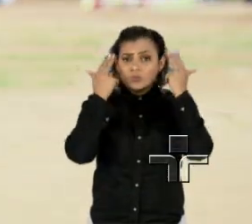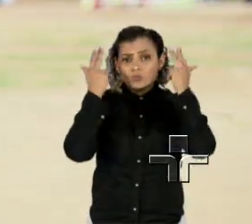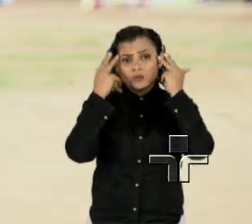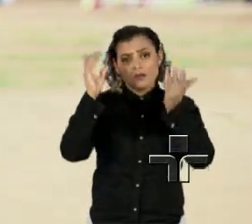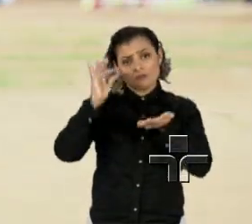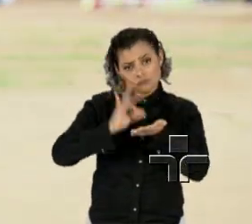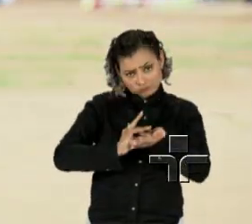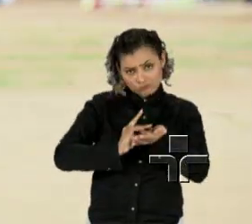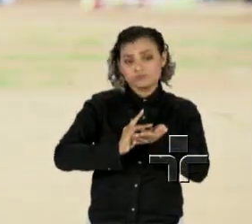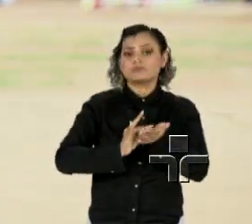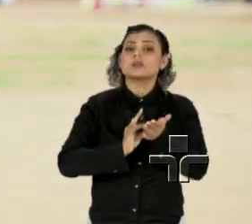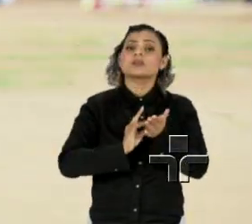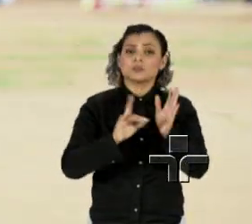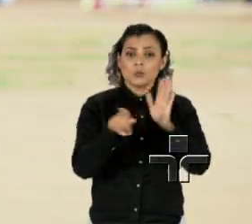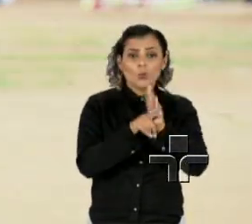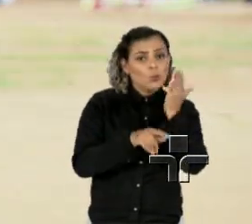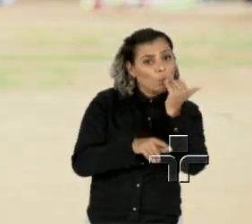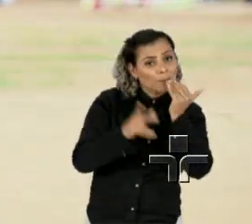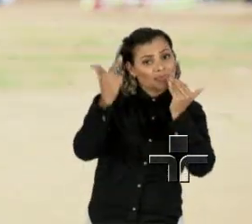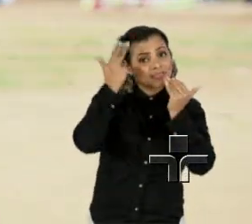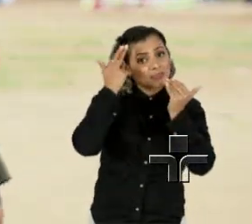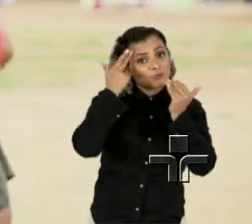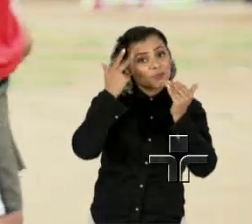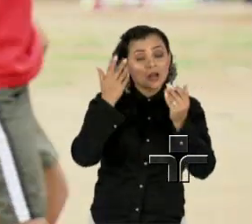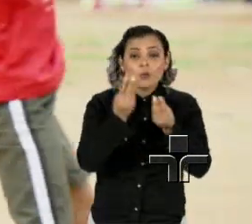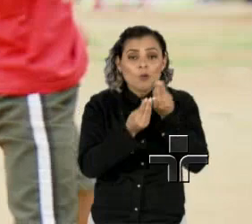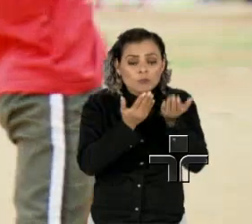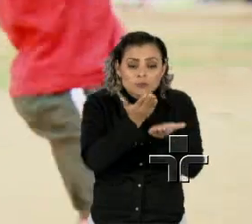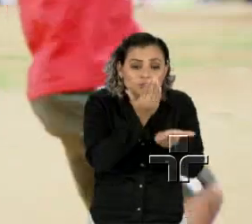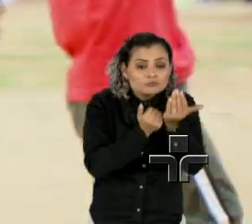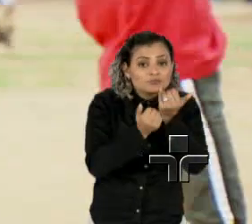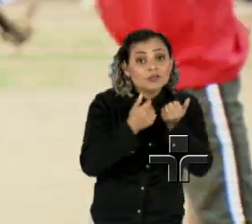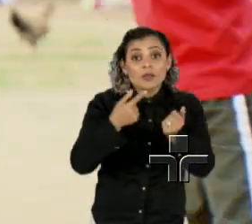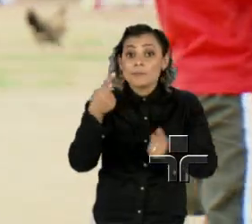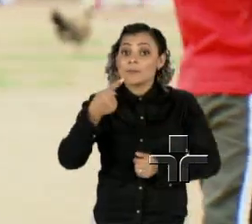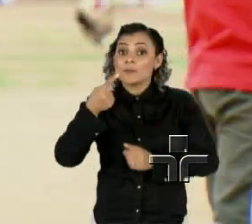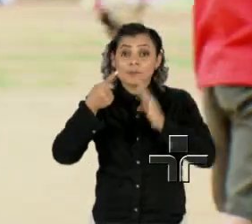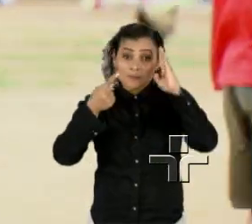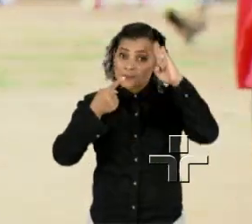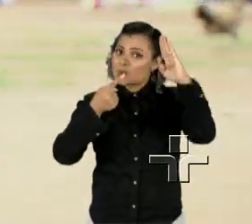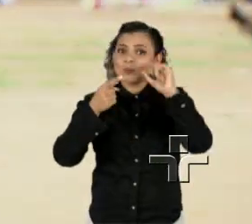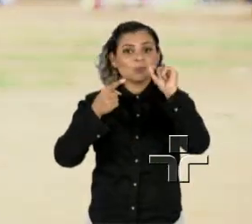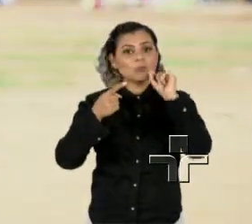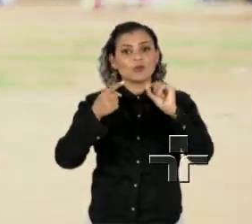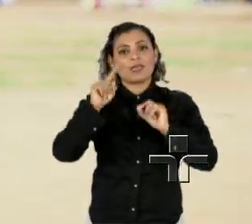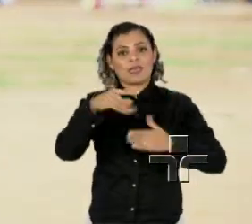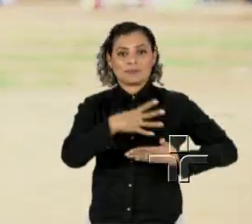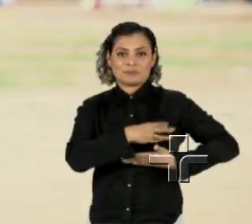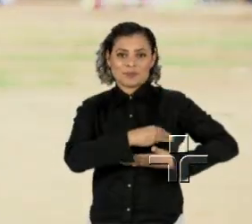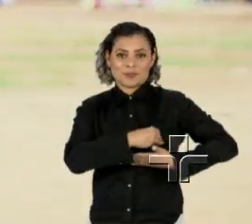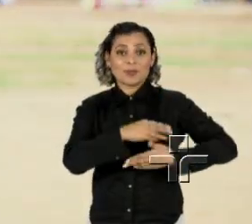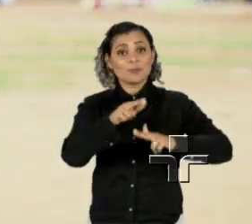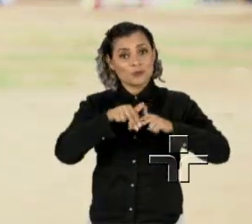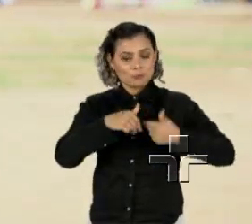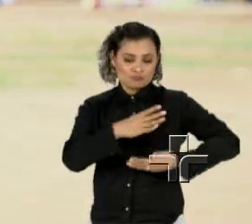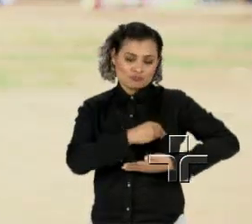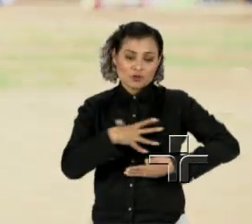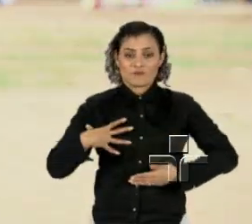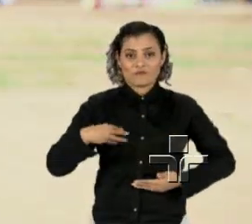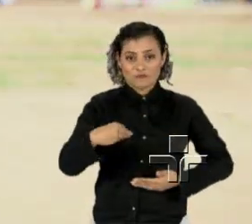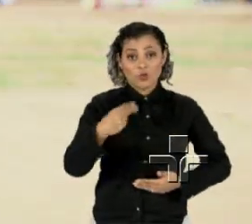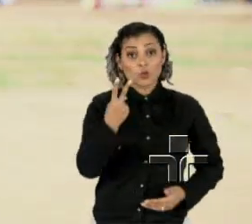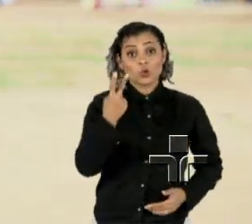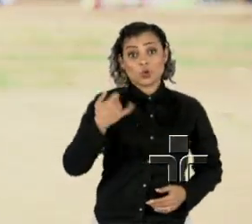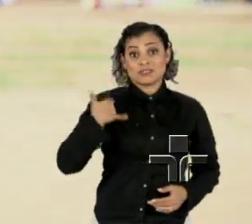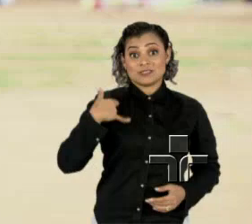justamente entrando em contato com os alimentos, e o primeiro era o leite materno, né? Então eu dei uma ênfase grande nisso. Amamentei meu filho até os